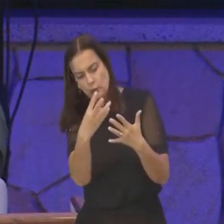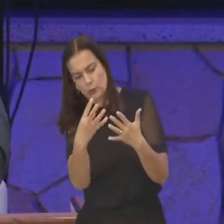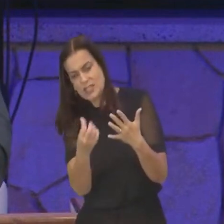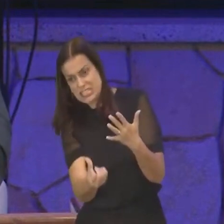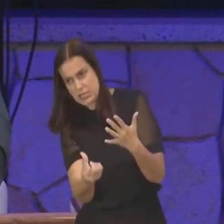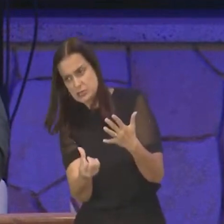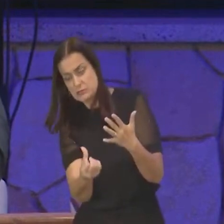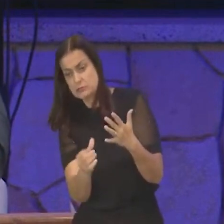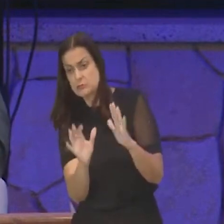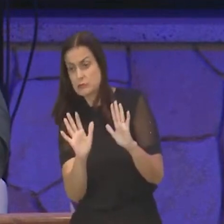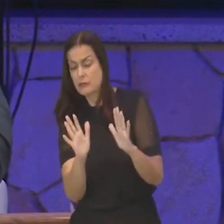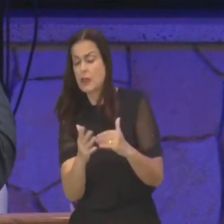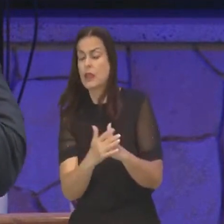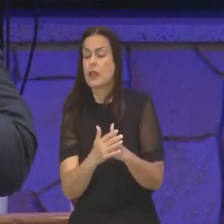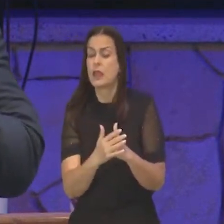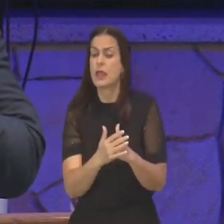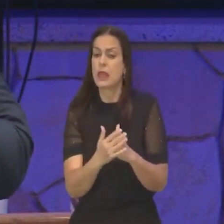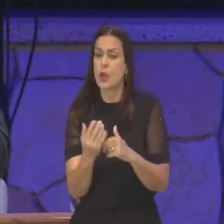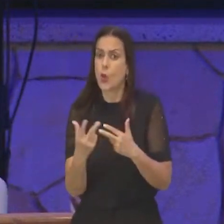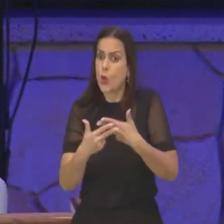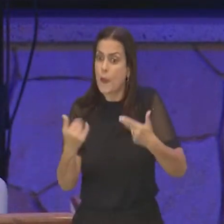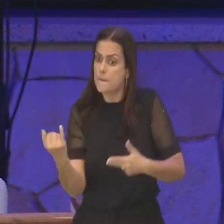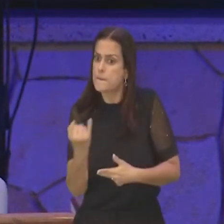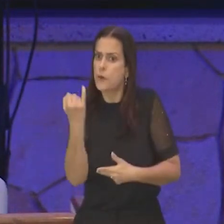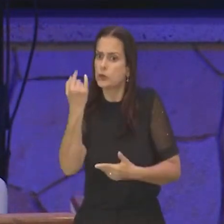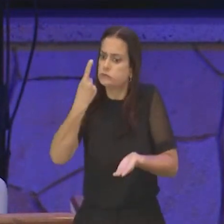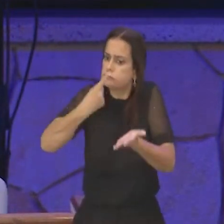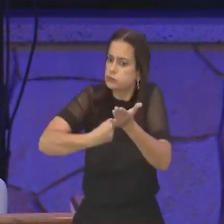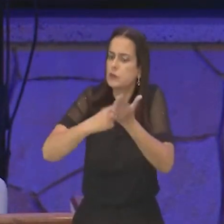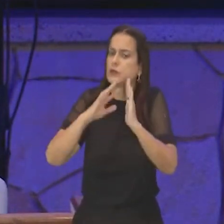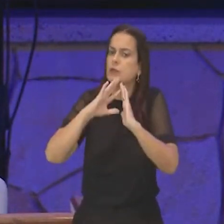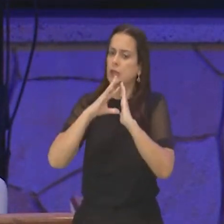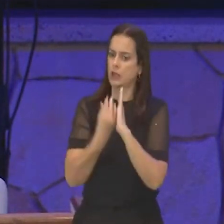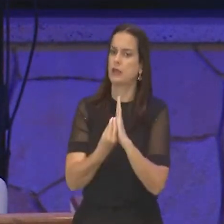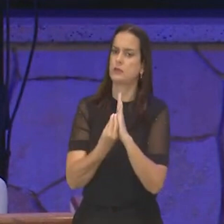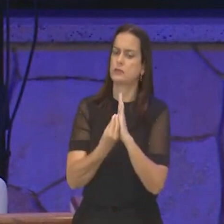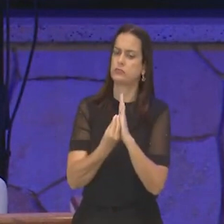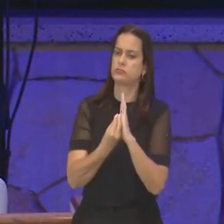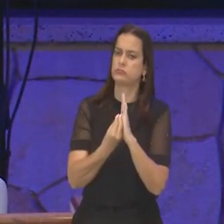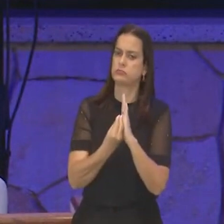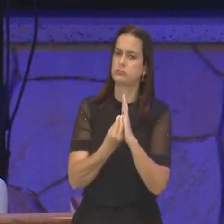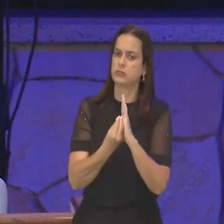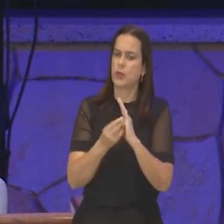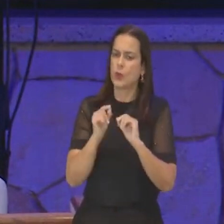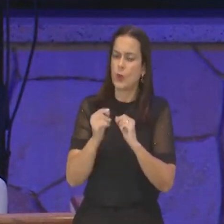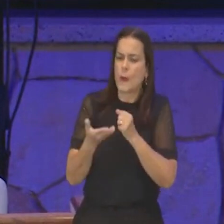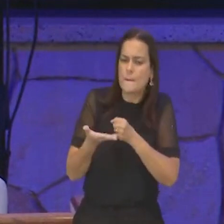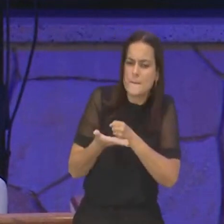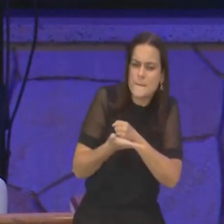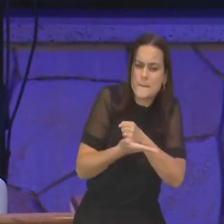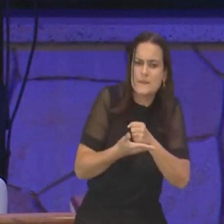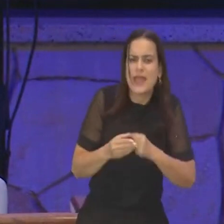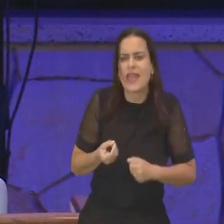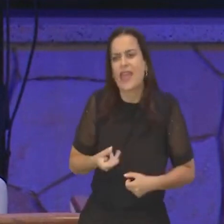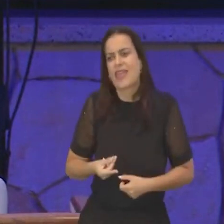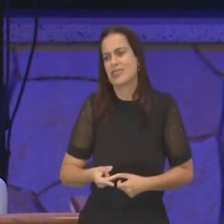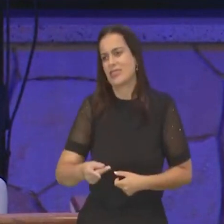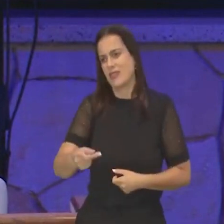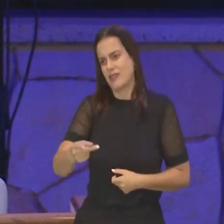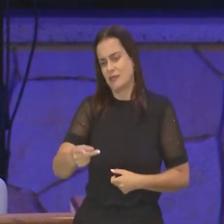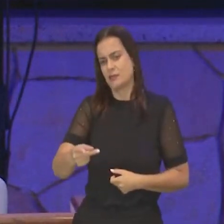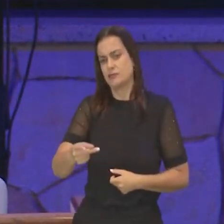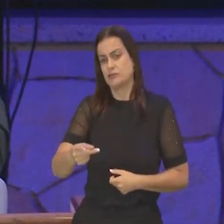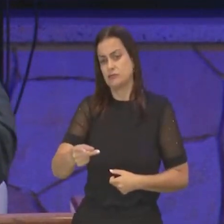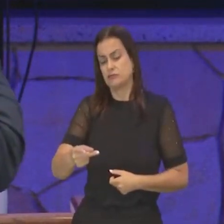6 valores, vou focar nessa manhã os princípios eternos que